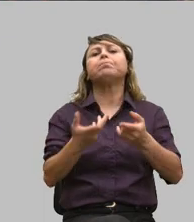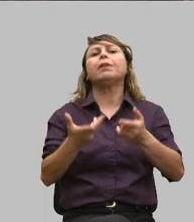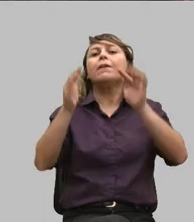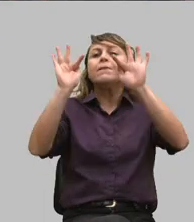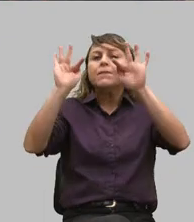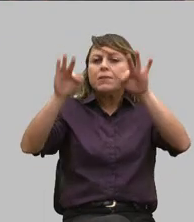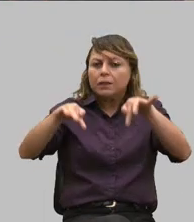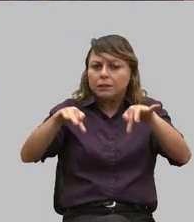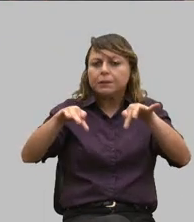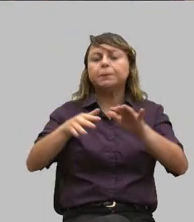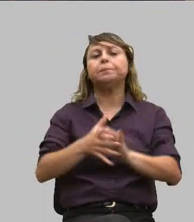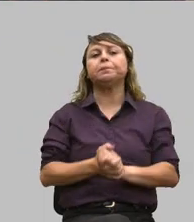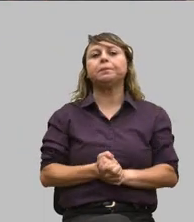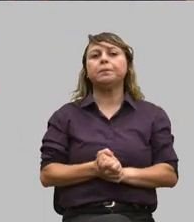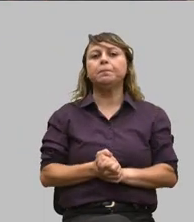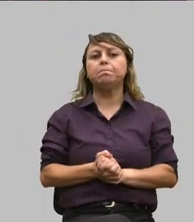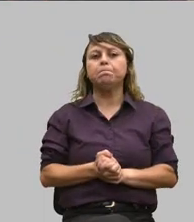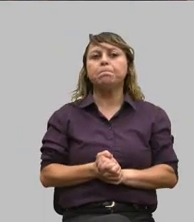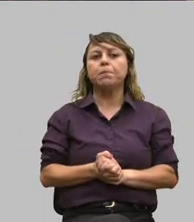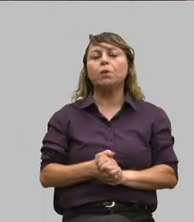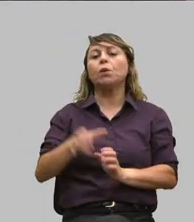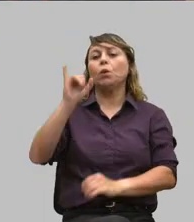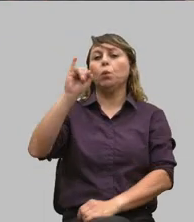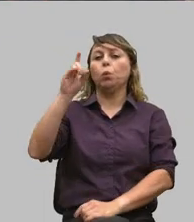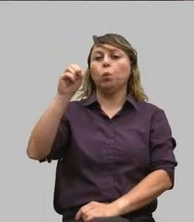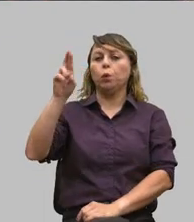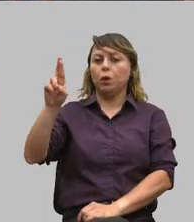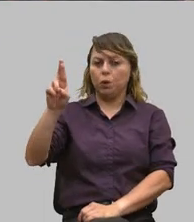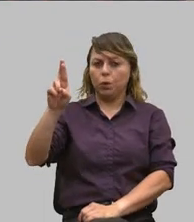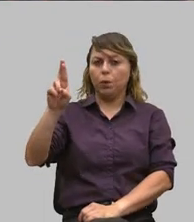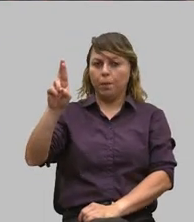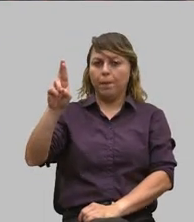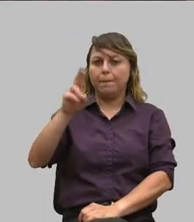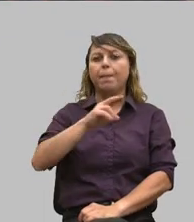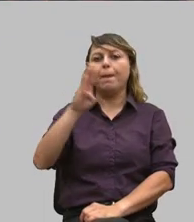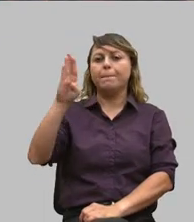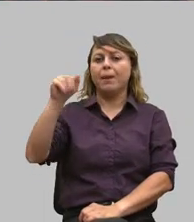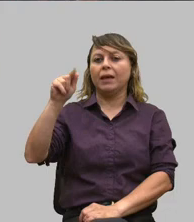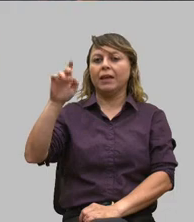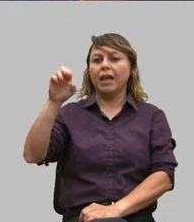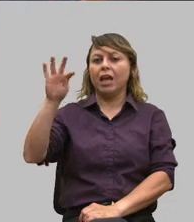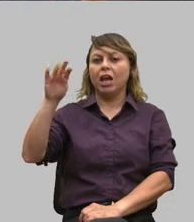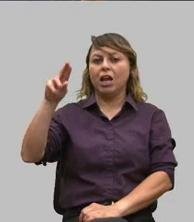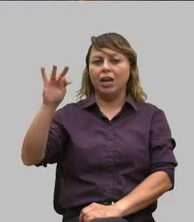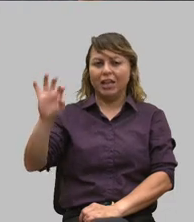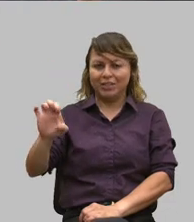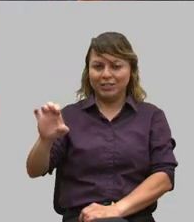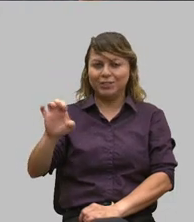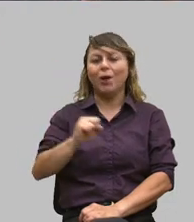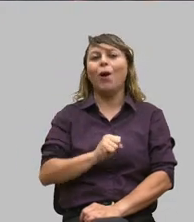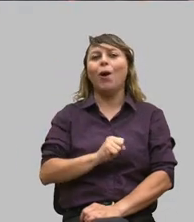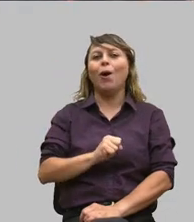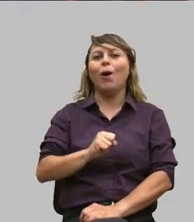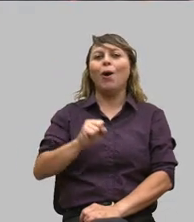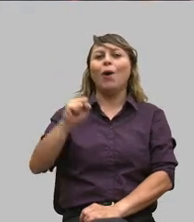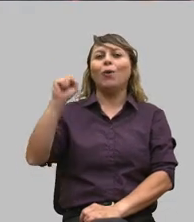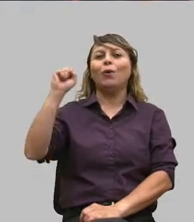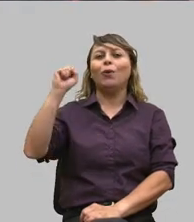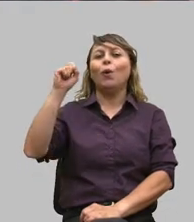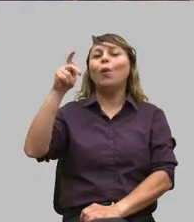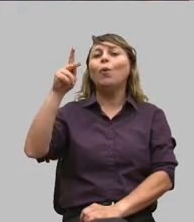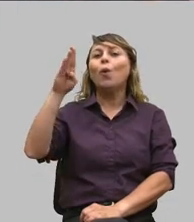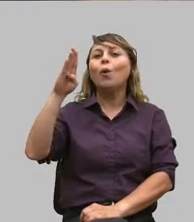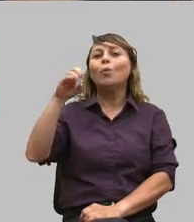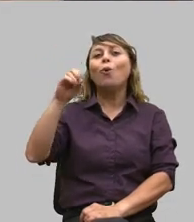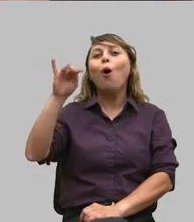pena viu Eh o Igor baquer entender que o sobrenome dele rras não pode ser dito